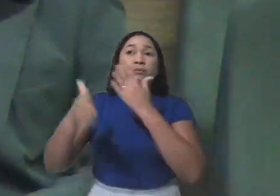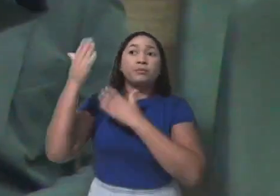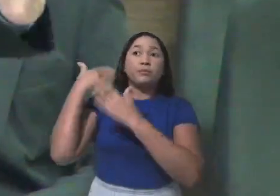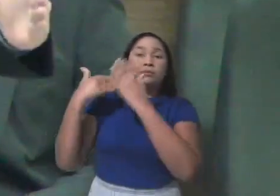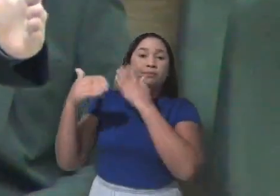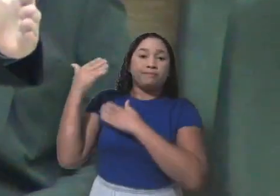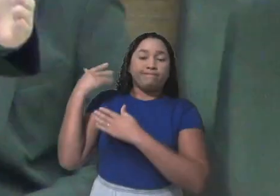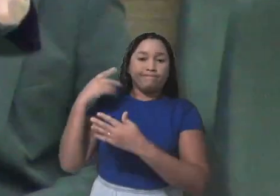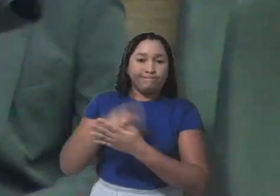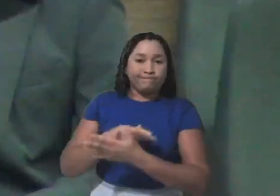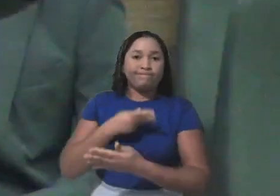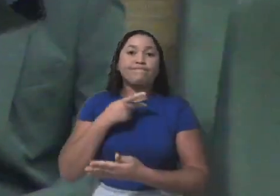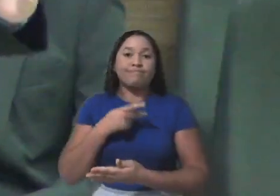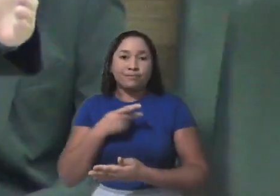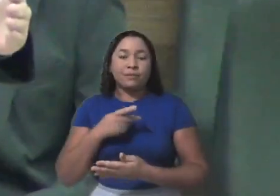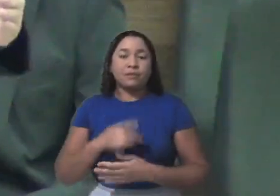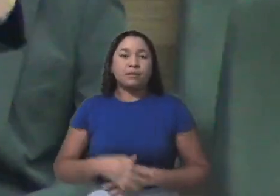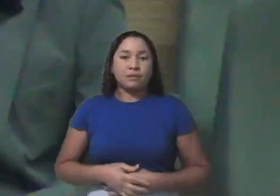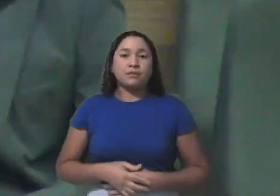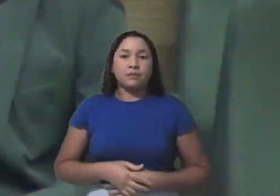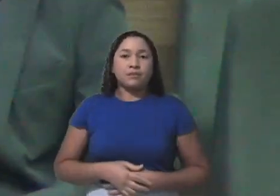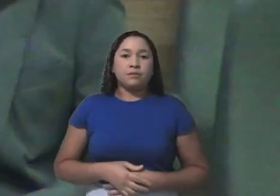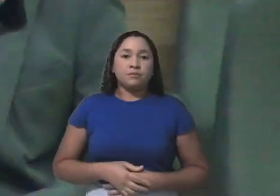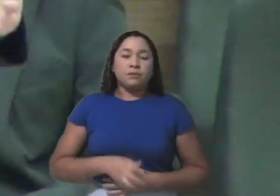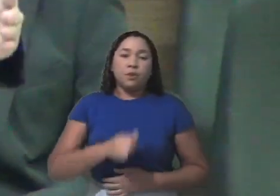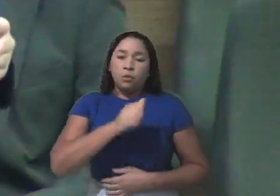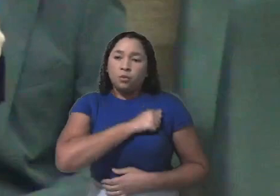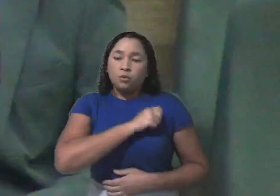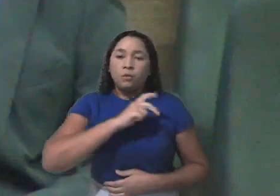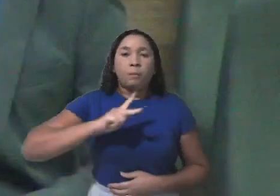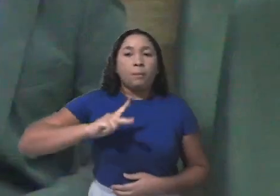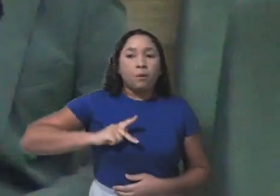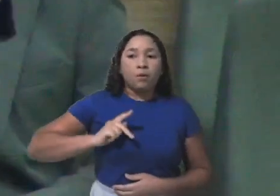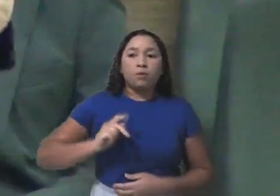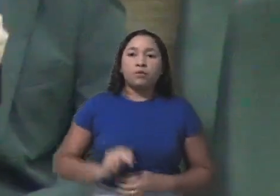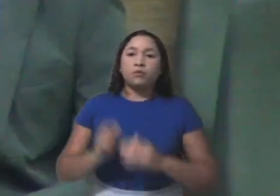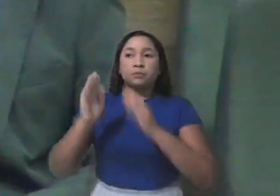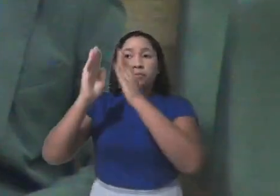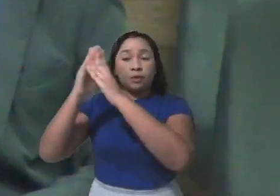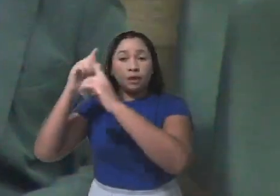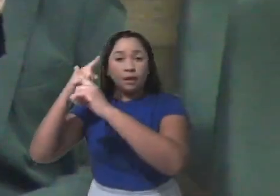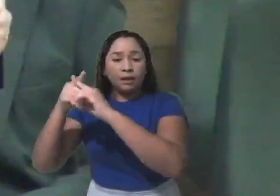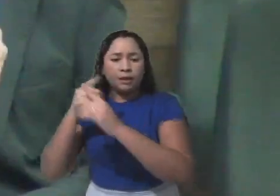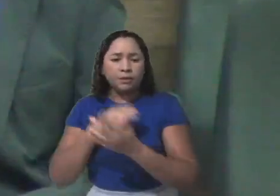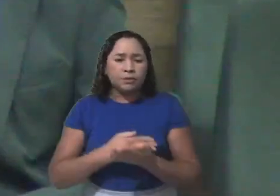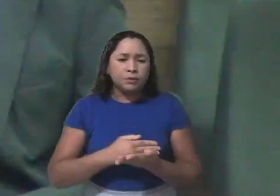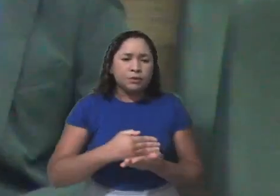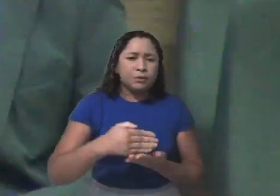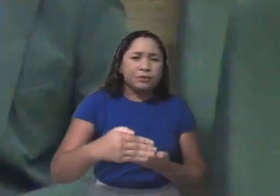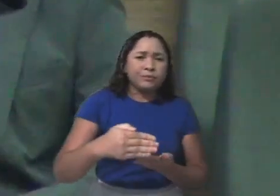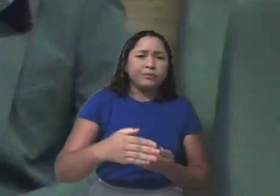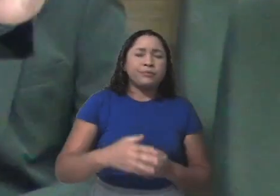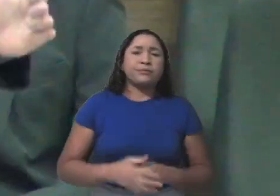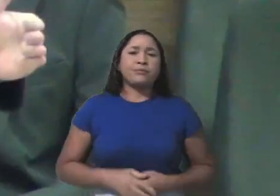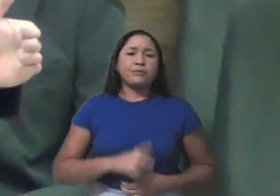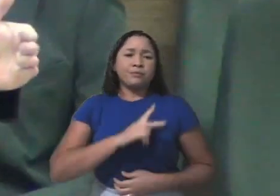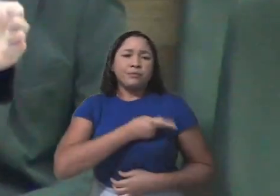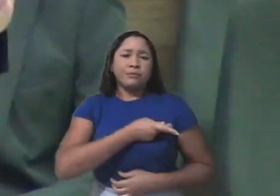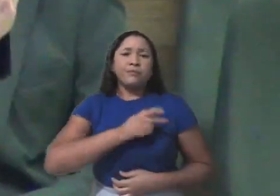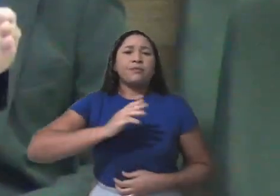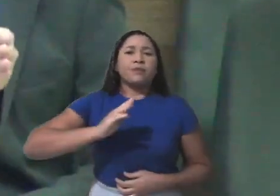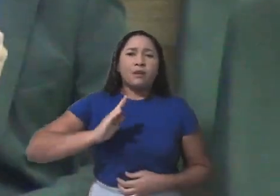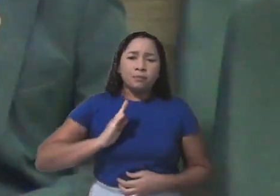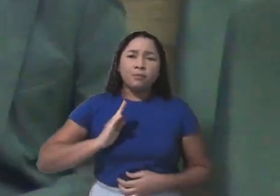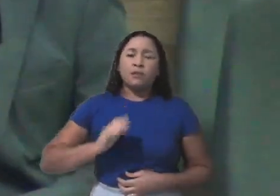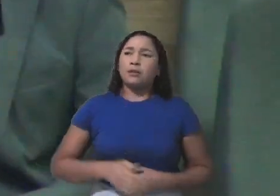O passado, os apóstolos, a igreja primitiva, Daniel, os hebreus, a origem